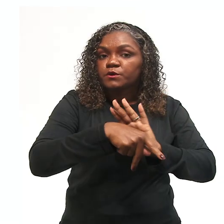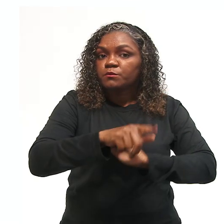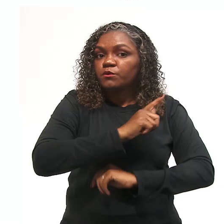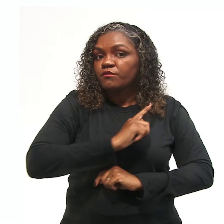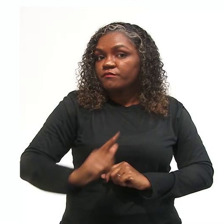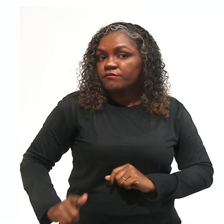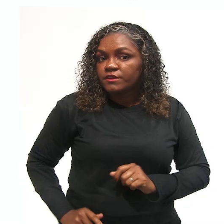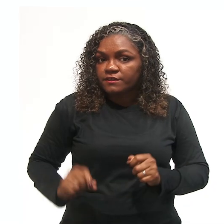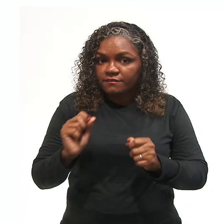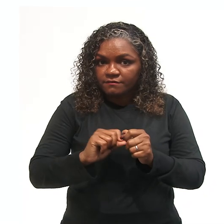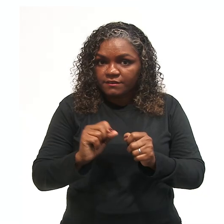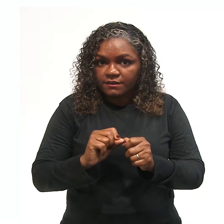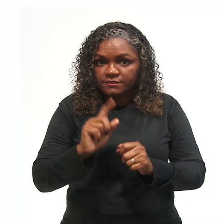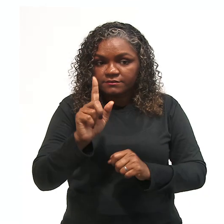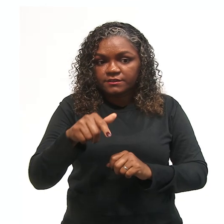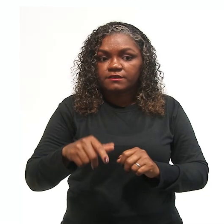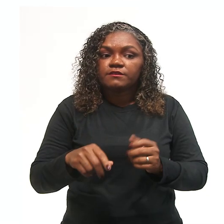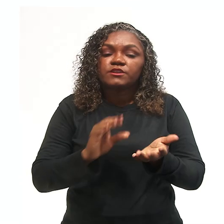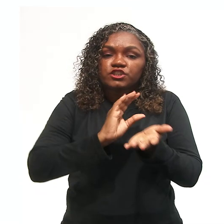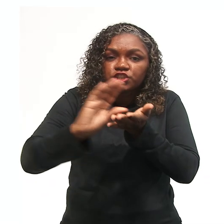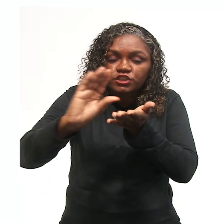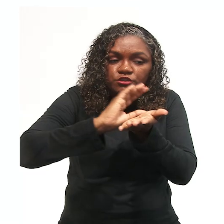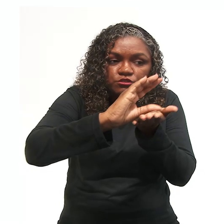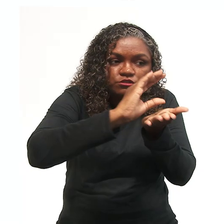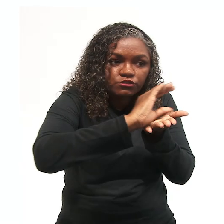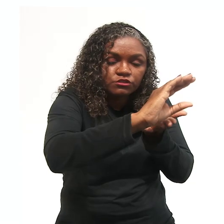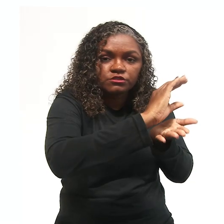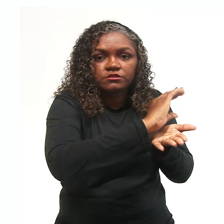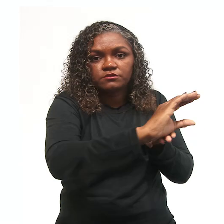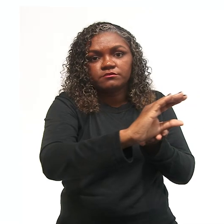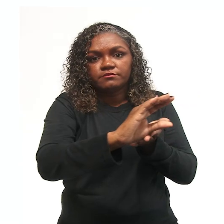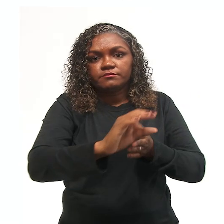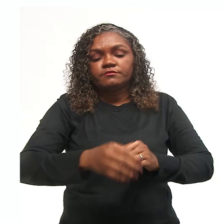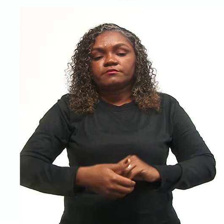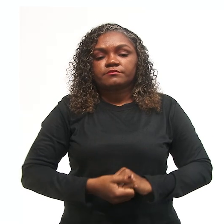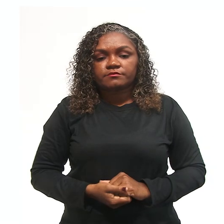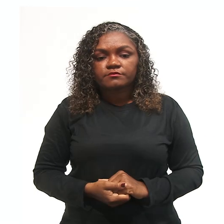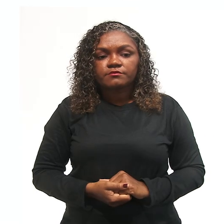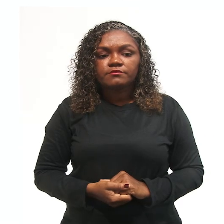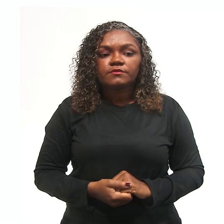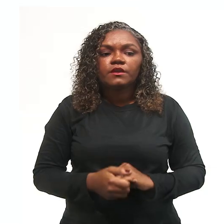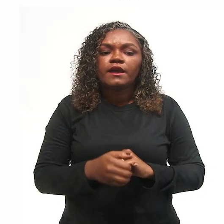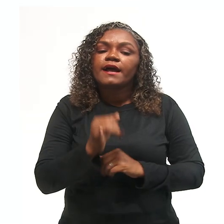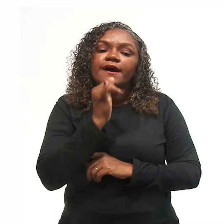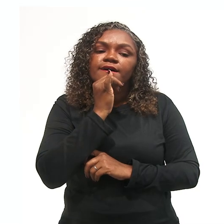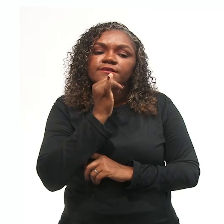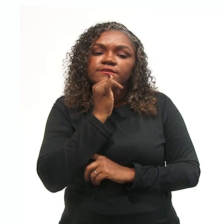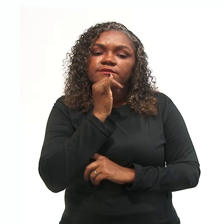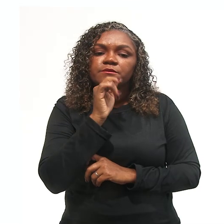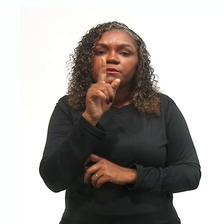pode realizar na função distributiva, né? Então, aqui cita-se como exemplo de medida